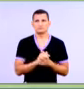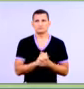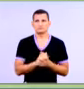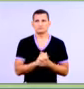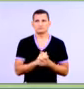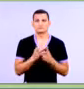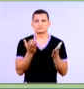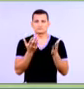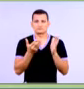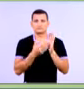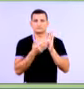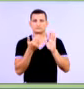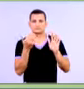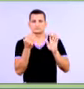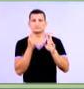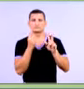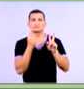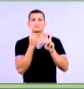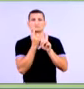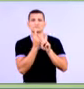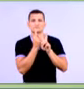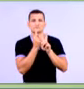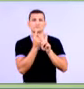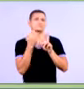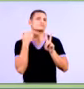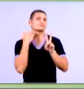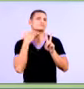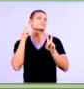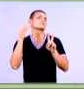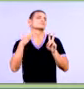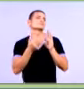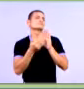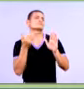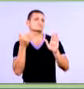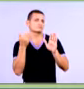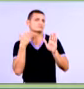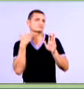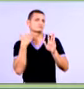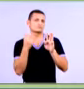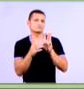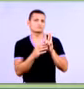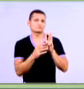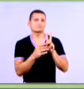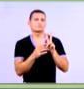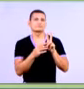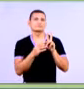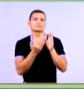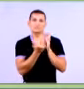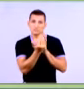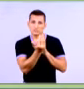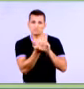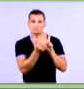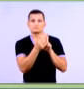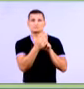digo, remove. Numa fila de banco, quem que é removido? É removido o elemento que está no início da